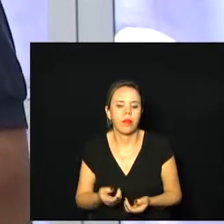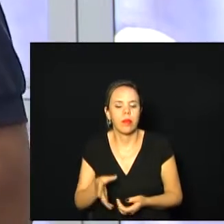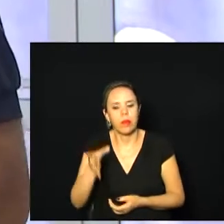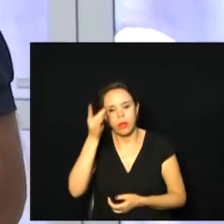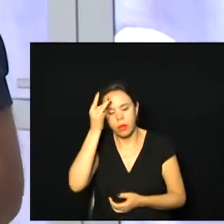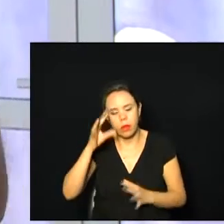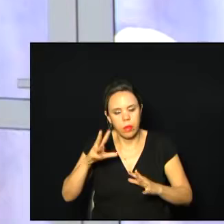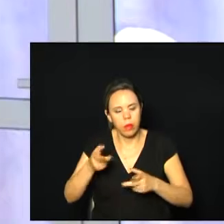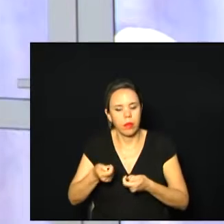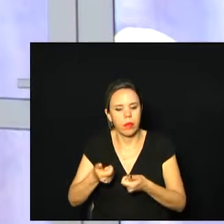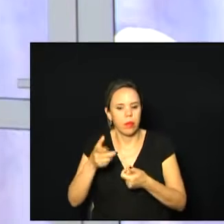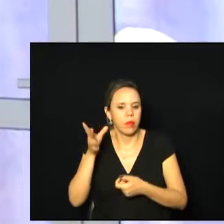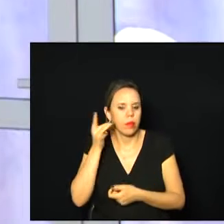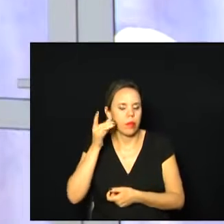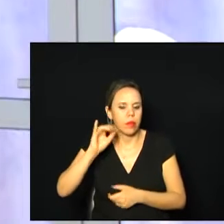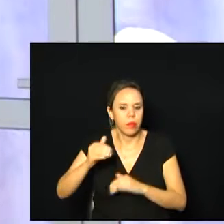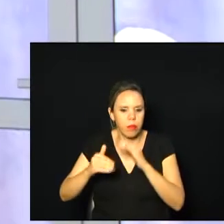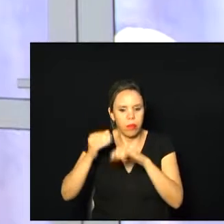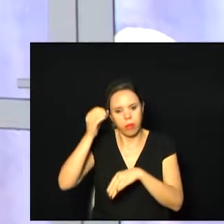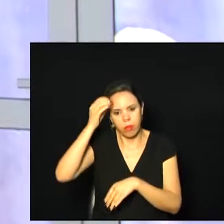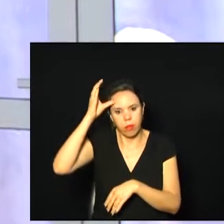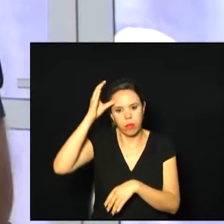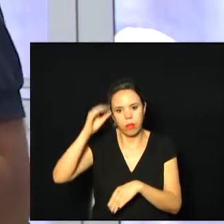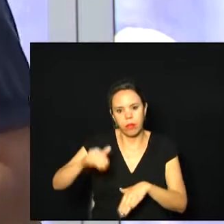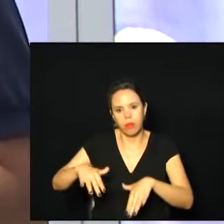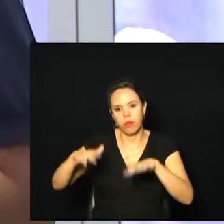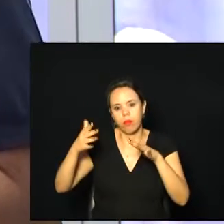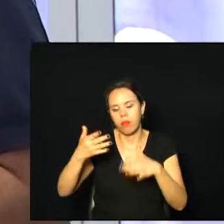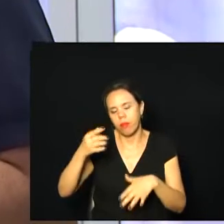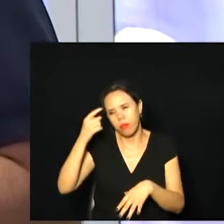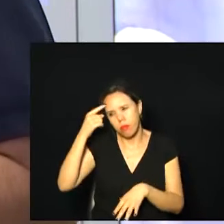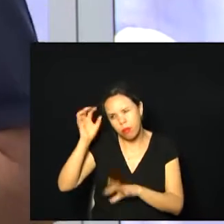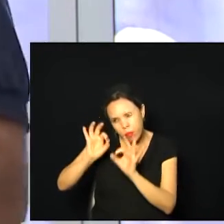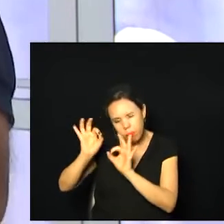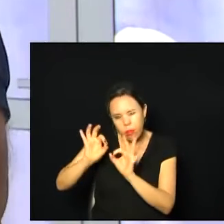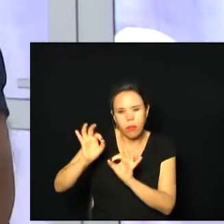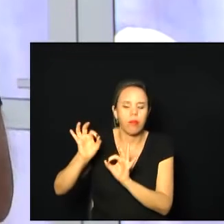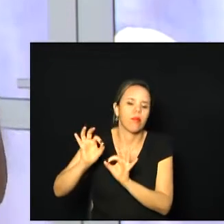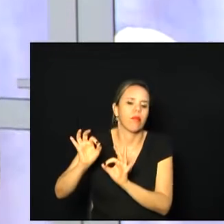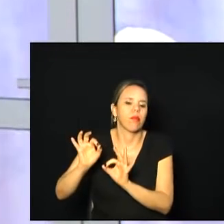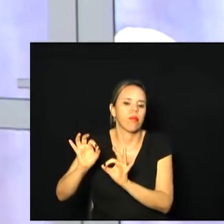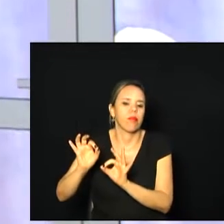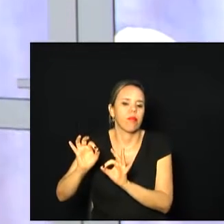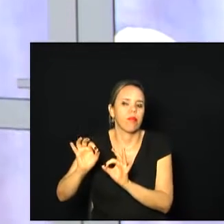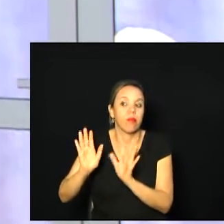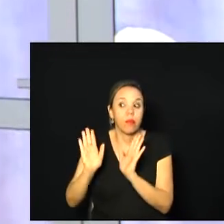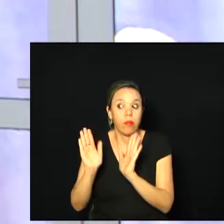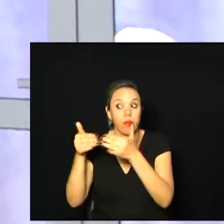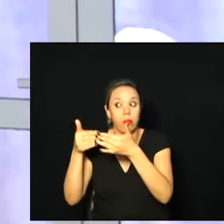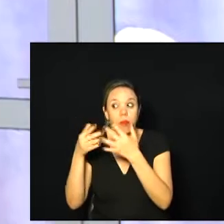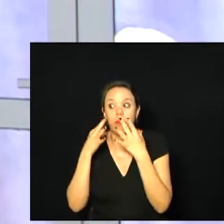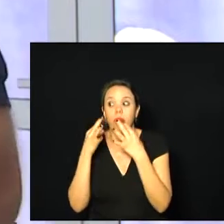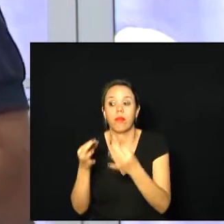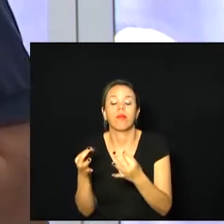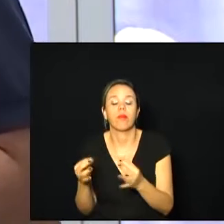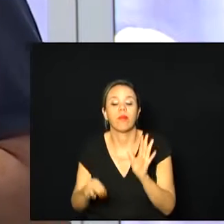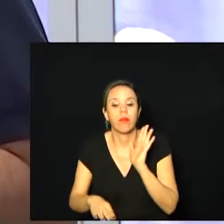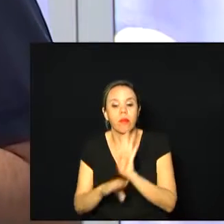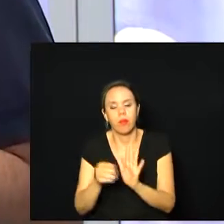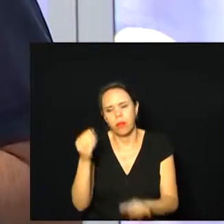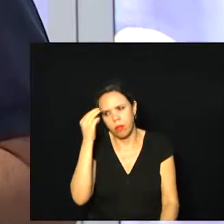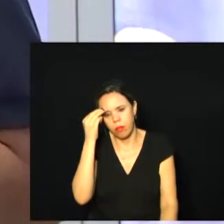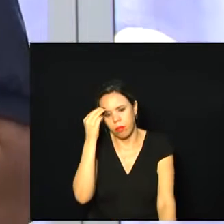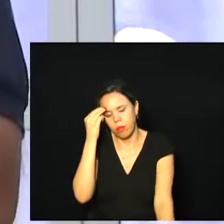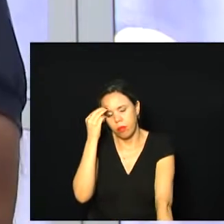para tudo, principalmente no crescimento. Ajuda na criatividade, ajuda na concentração, ajuda na